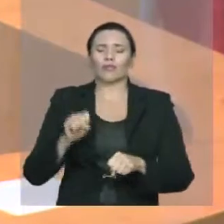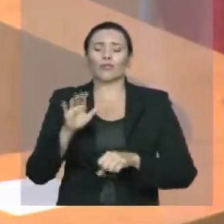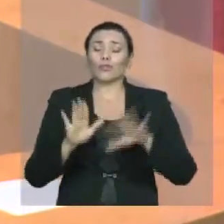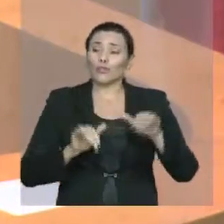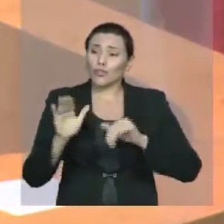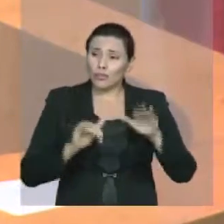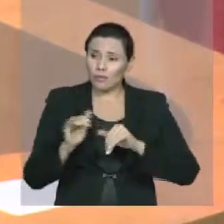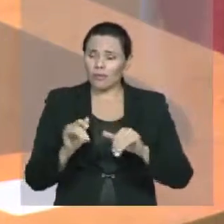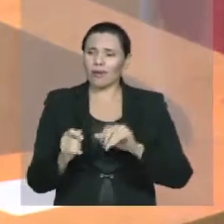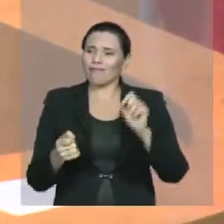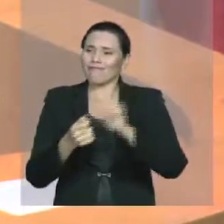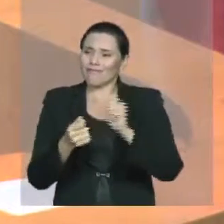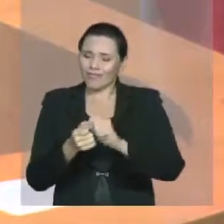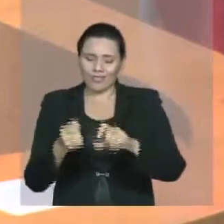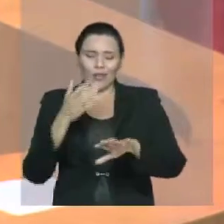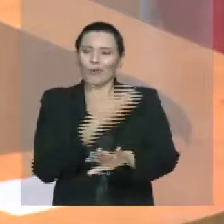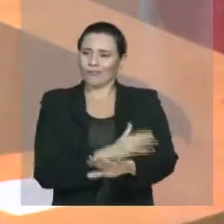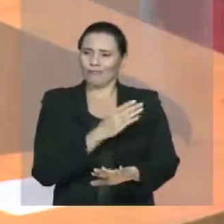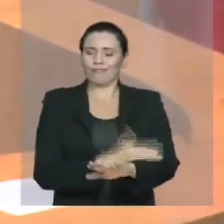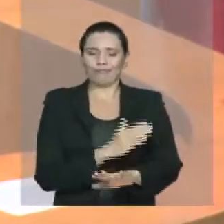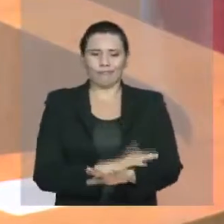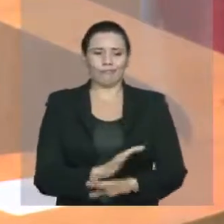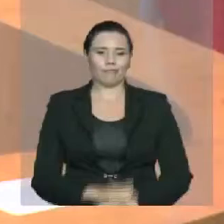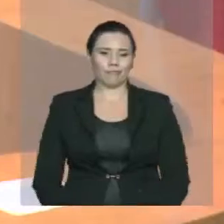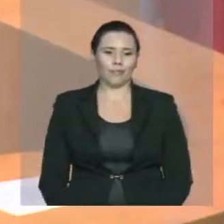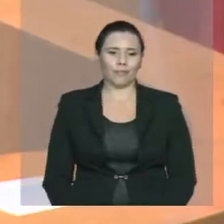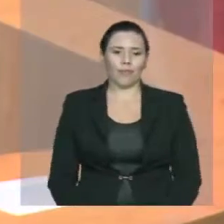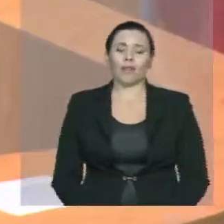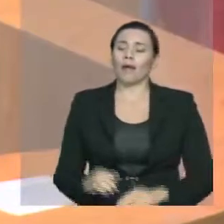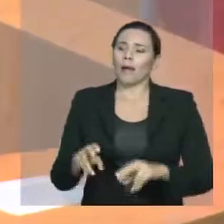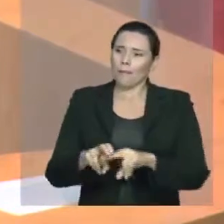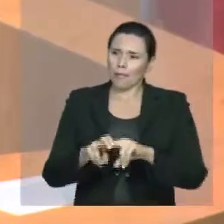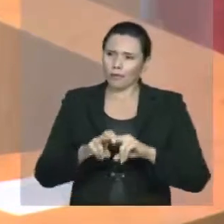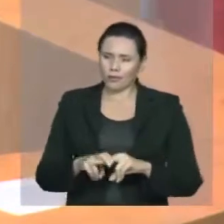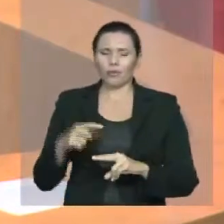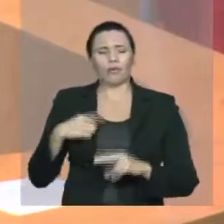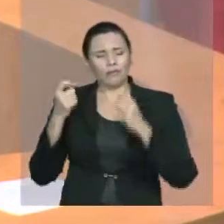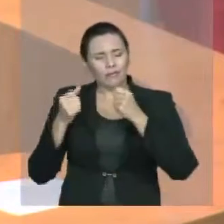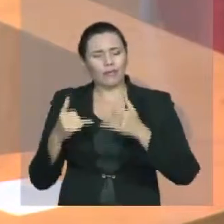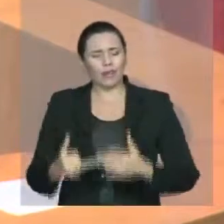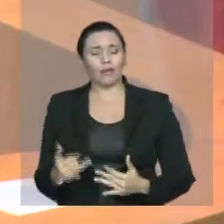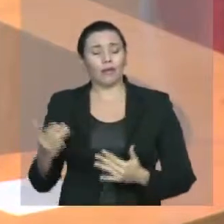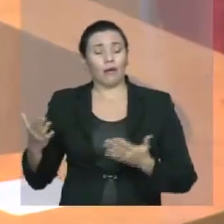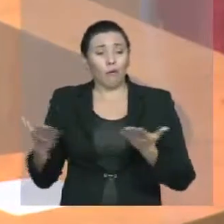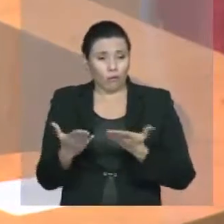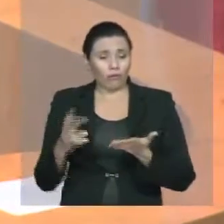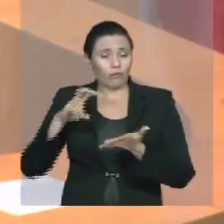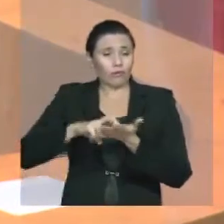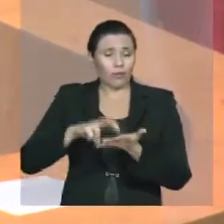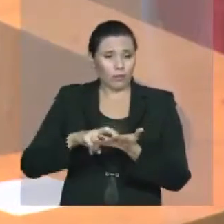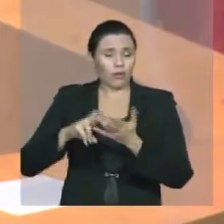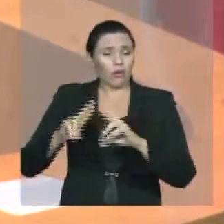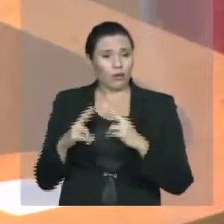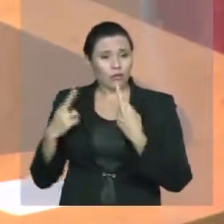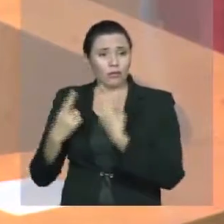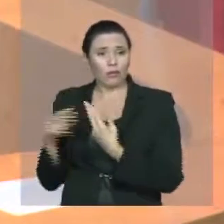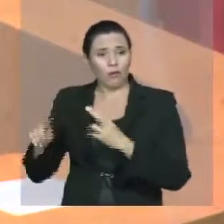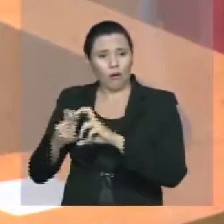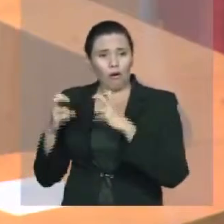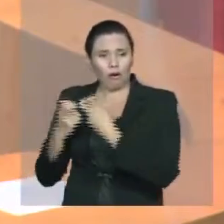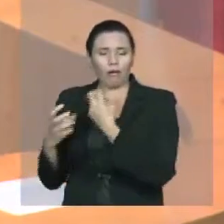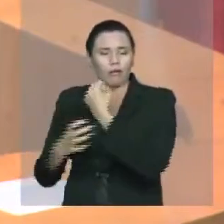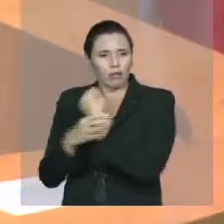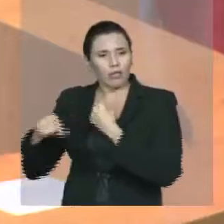de segurança pública, da reunião hoje com os excedentes da Polícia Militar, para parabenizar o governador Flávio Dino pela nomeação